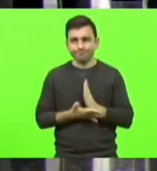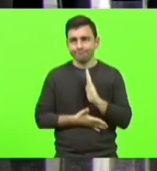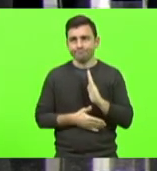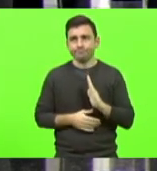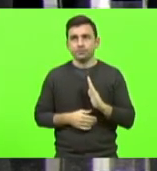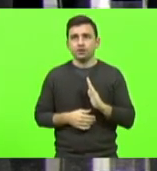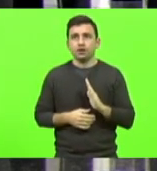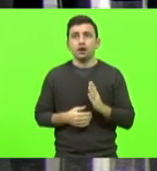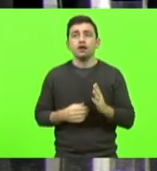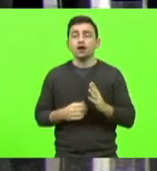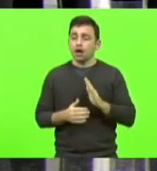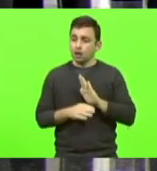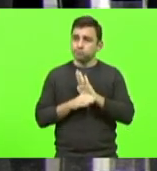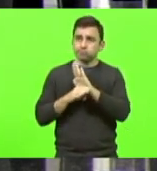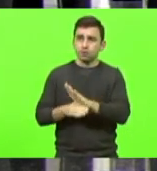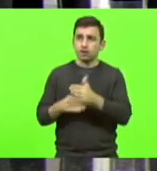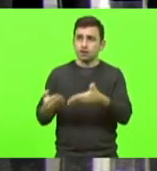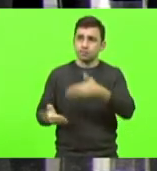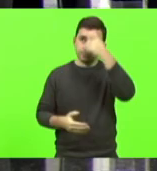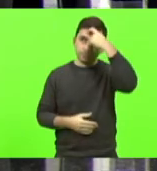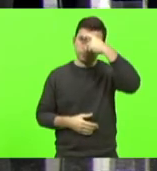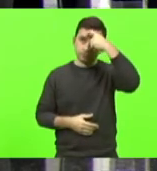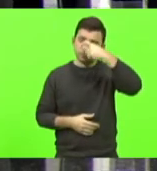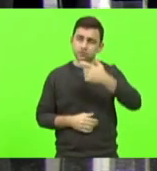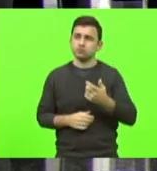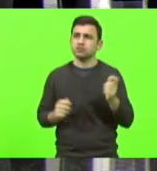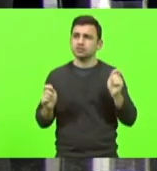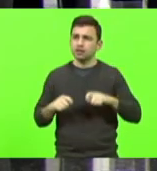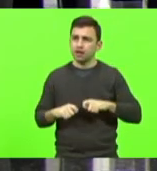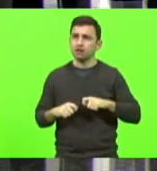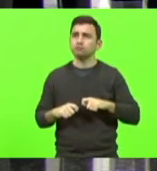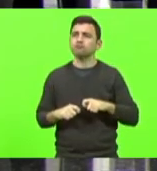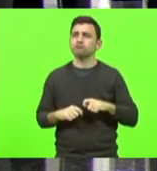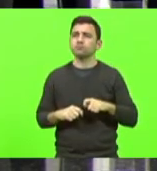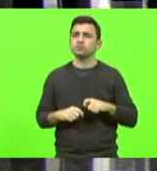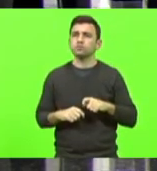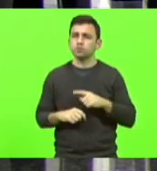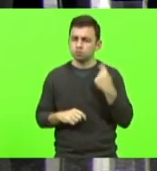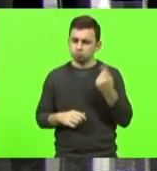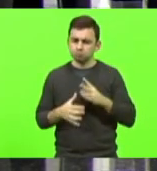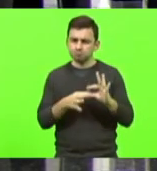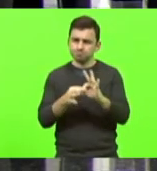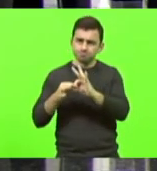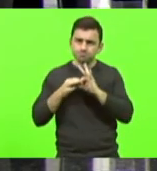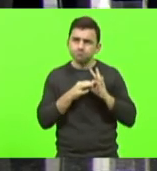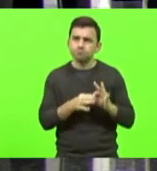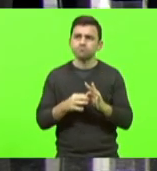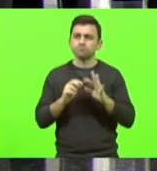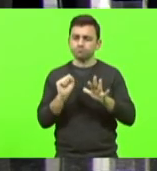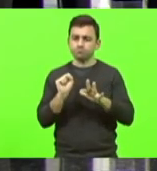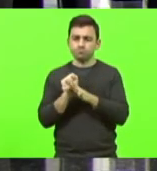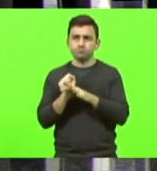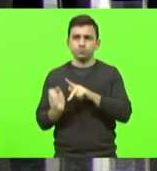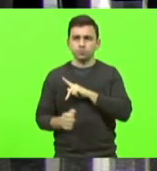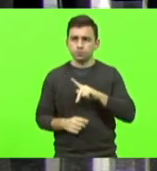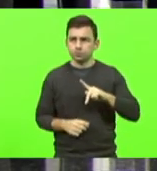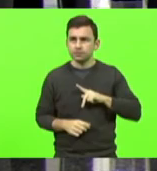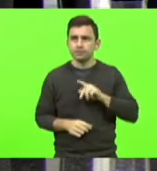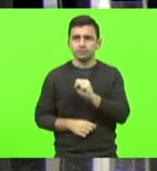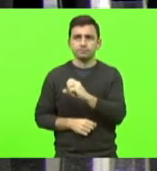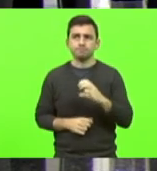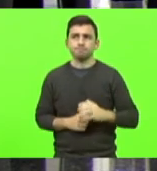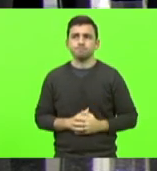possamos ajudar a emenda do deputado Maurício para que nós tenhamos a união da segurança pública de Santa Catarina